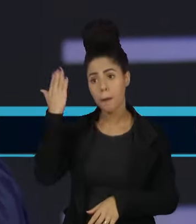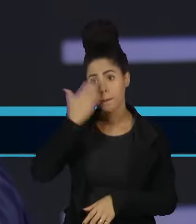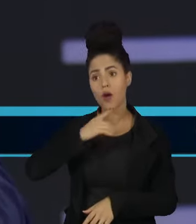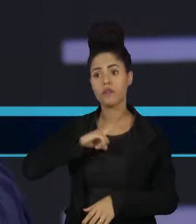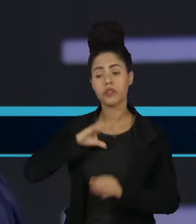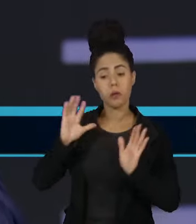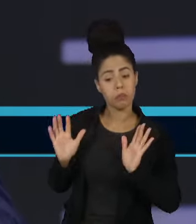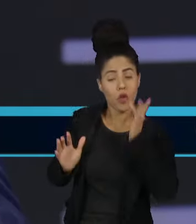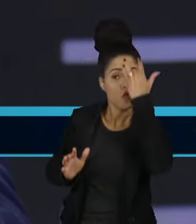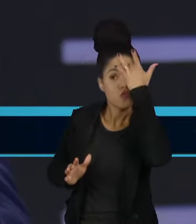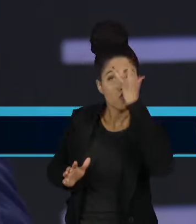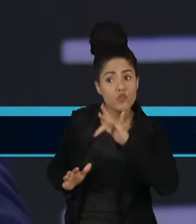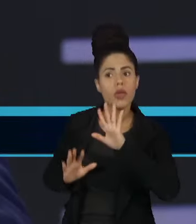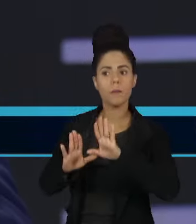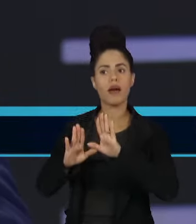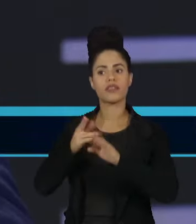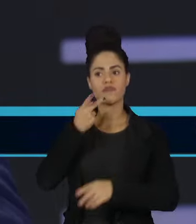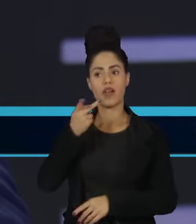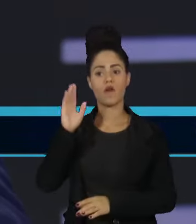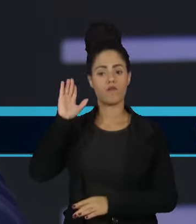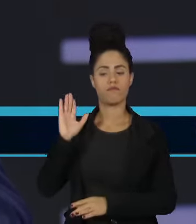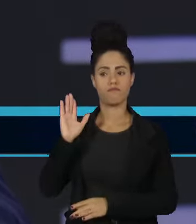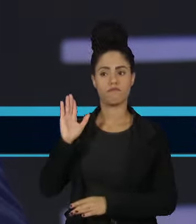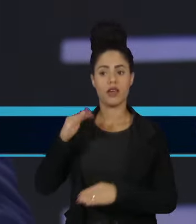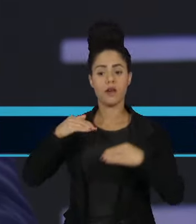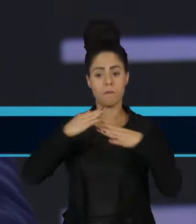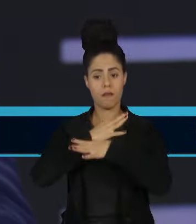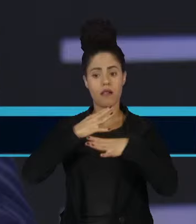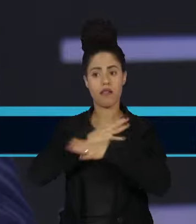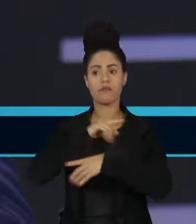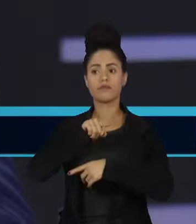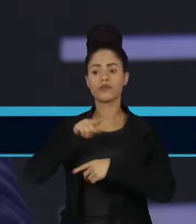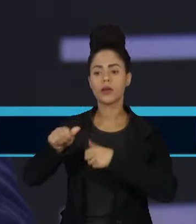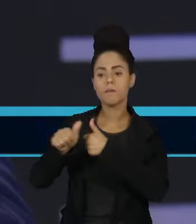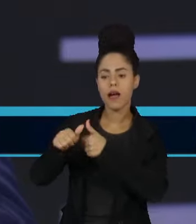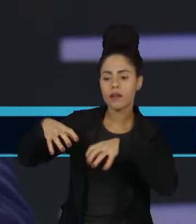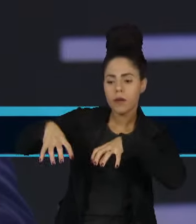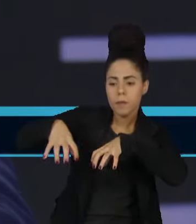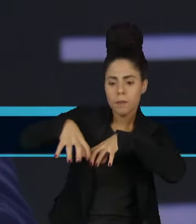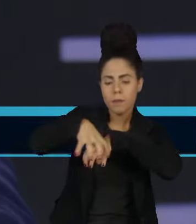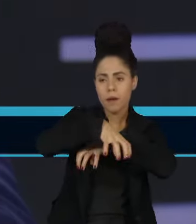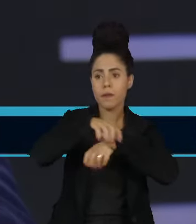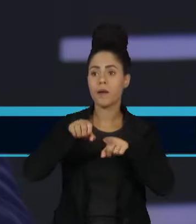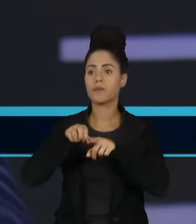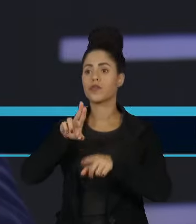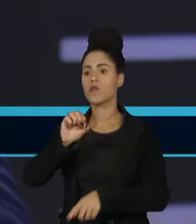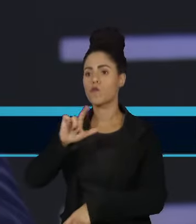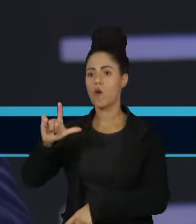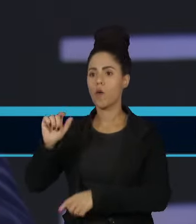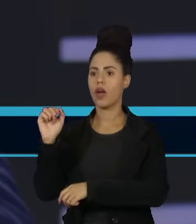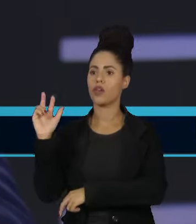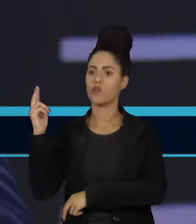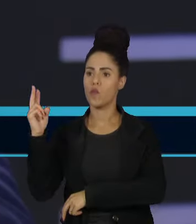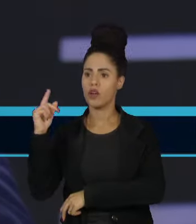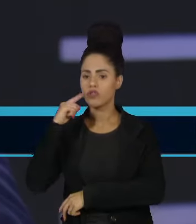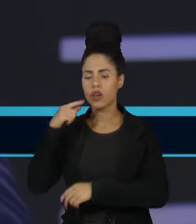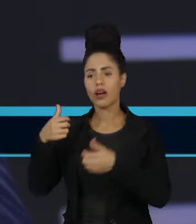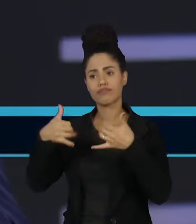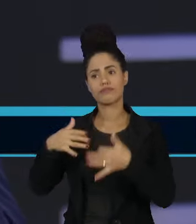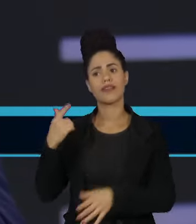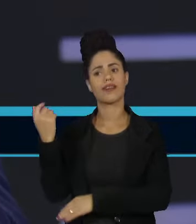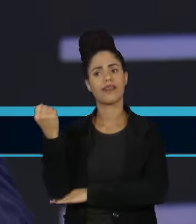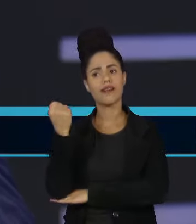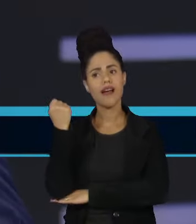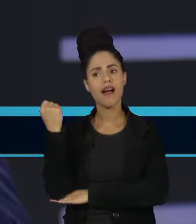tem, mas foi citado. Por outro lado, em as cidades aqui próximas, a questão do segundo UOL no Guarujá é gravíssima a situação. O UOL fez